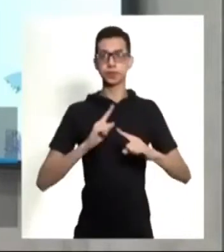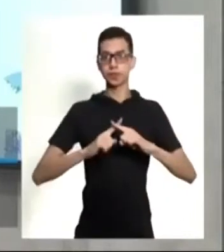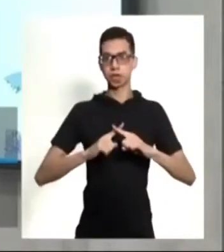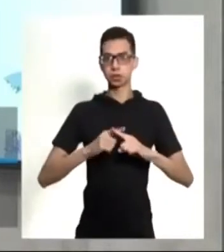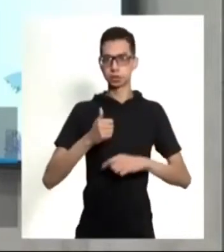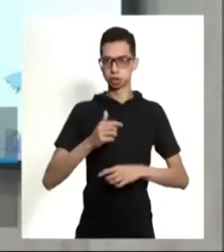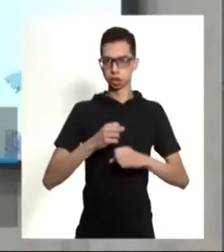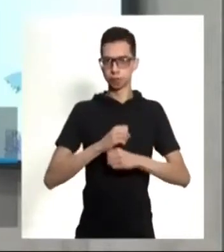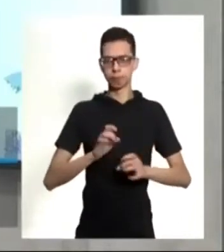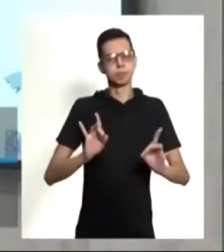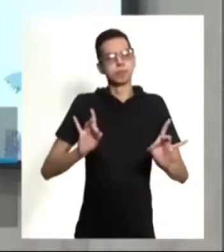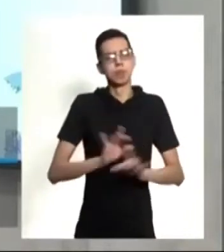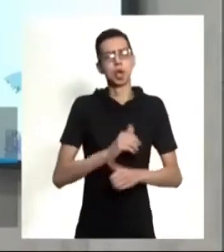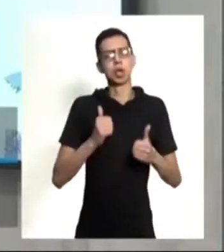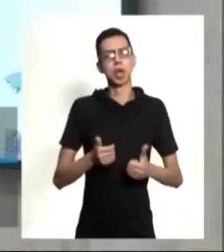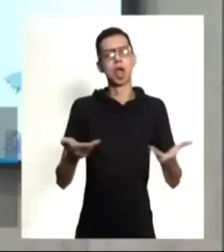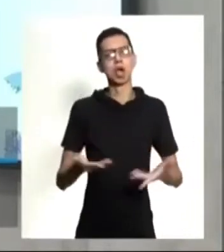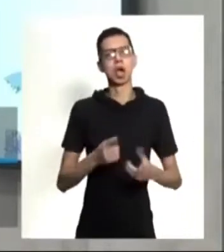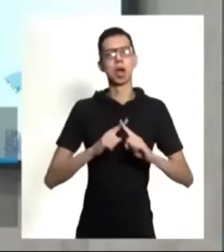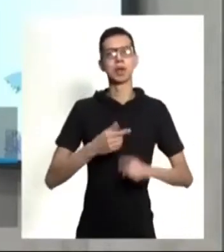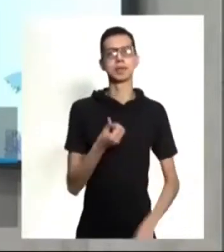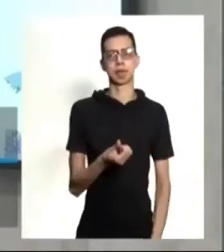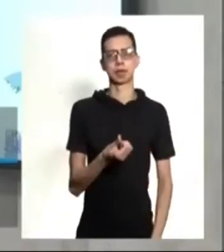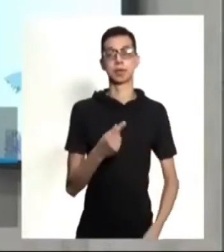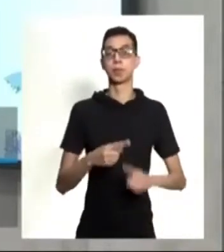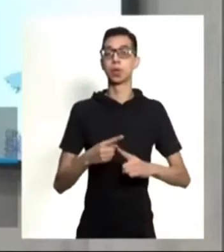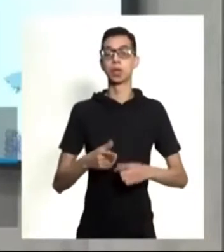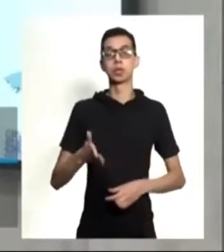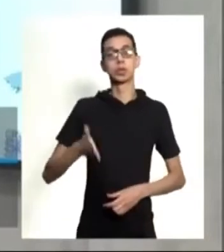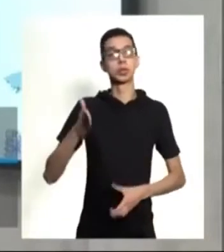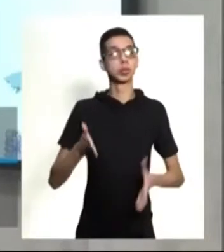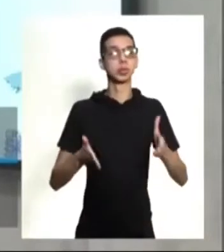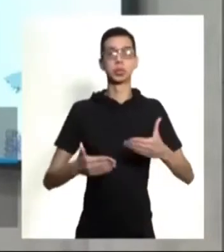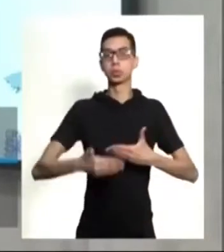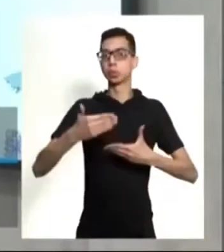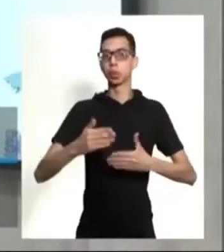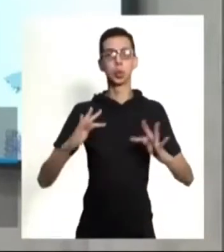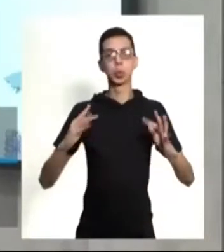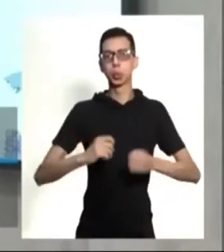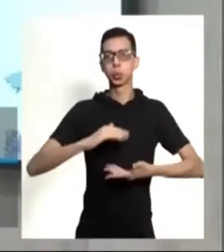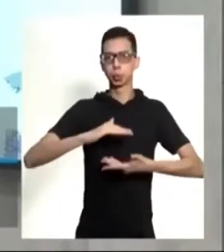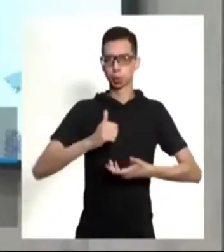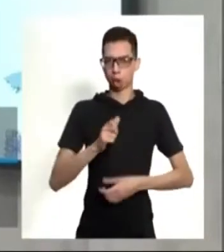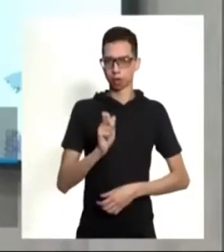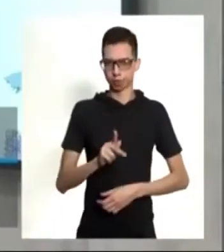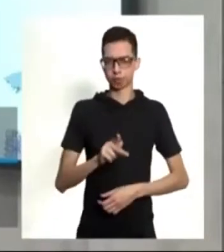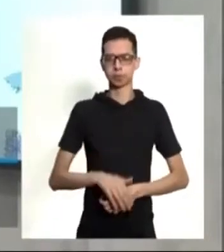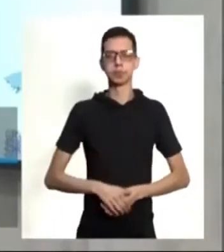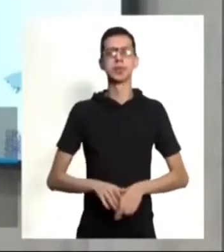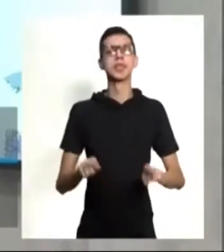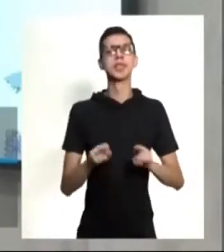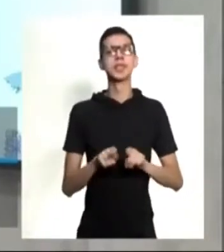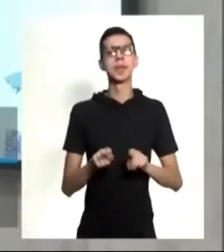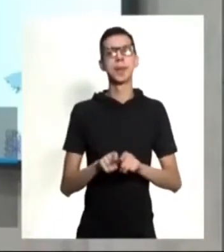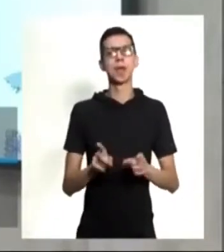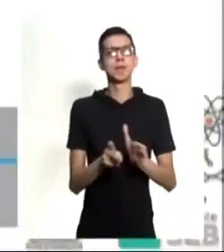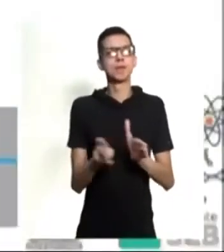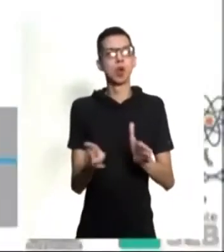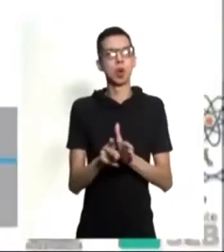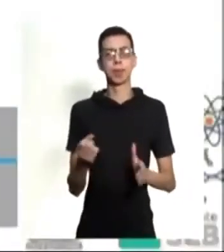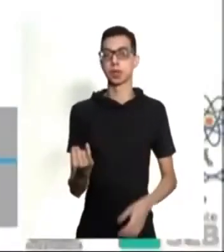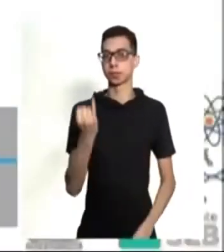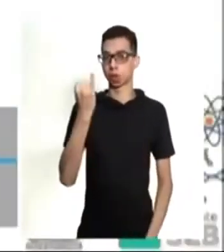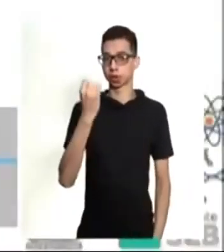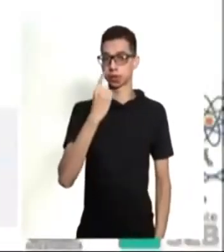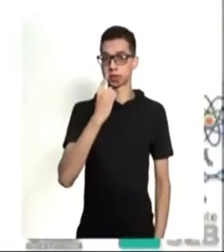Agora multiplica por 6, porque é a área total, área de todas as faces. Beleza? E o volume? Volume é importantíssimo, né? Volume princípio